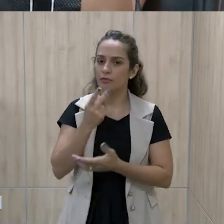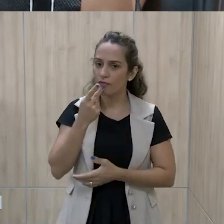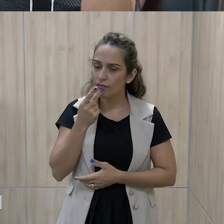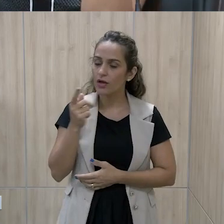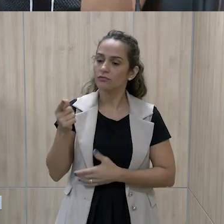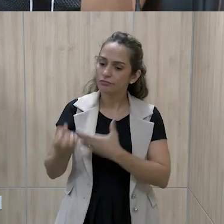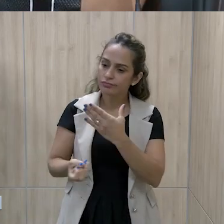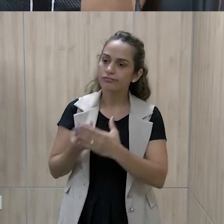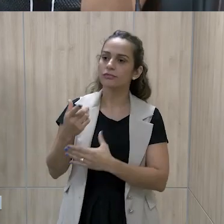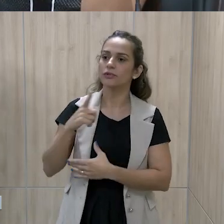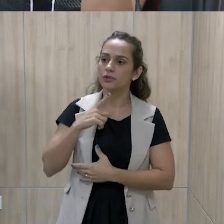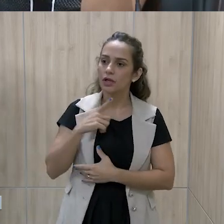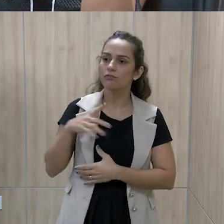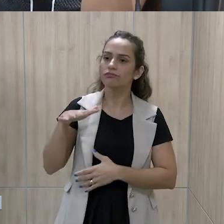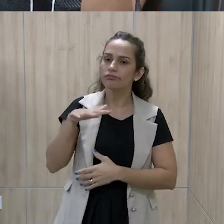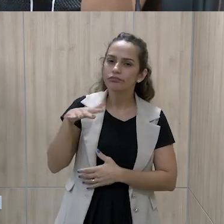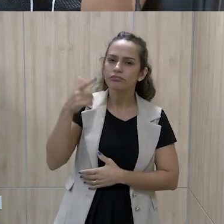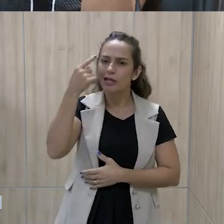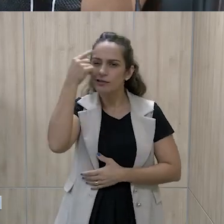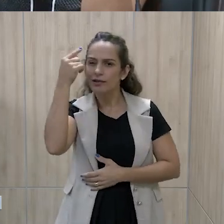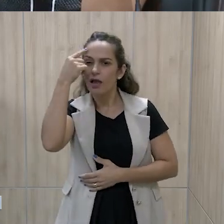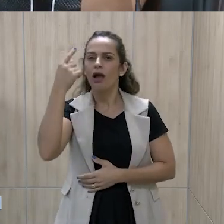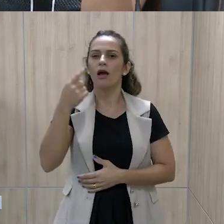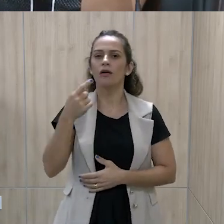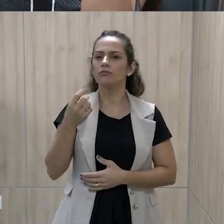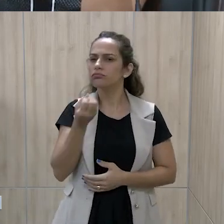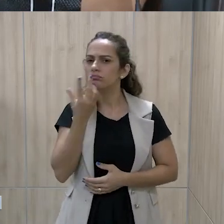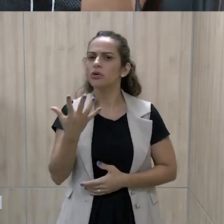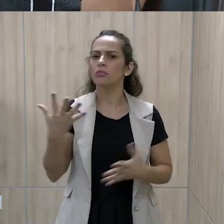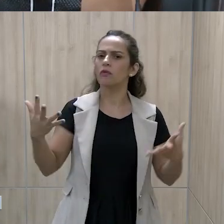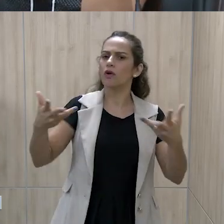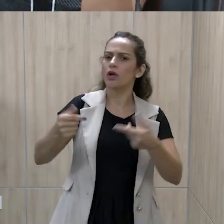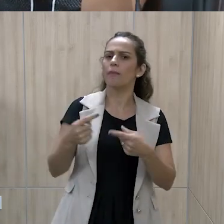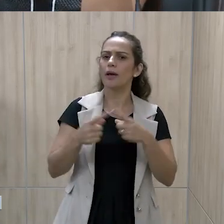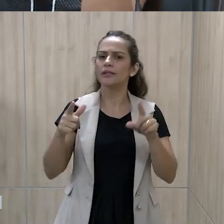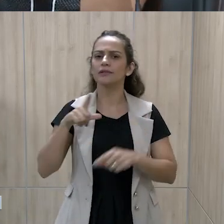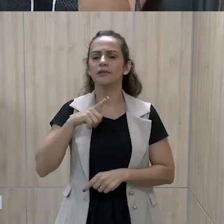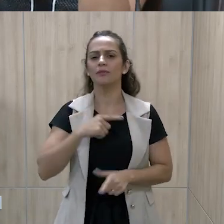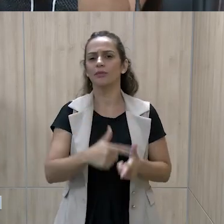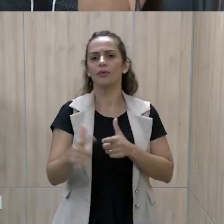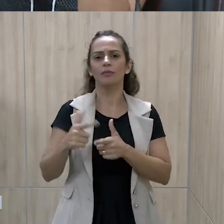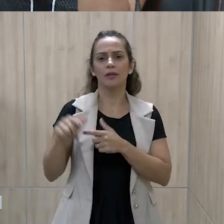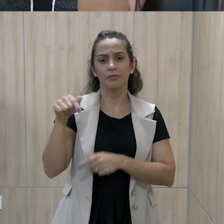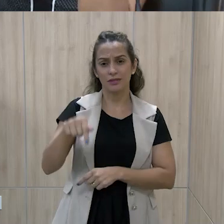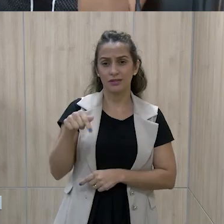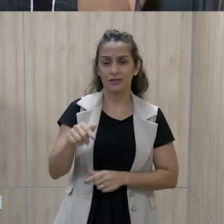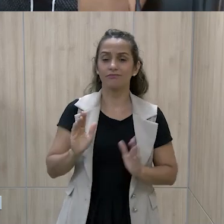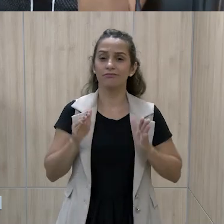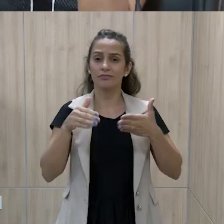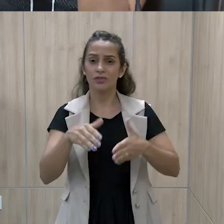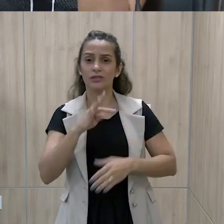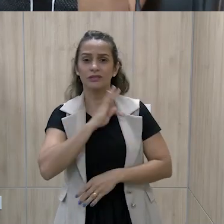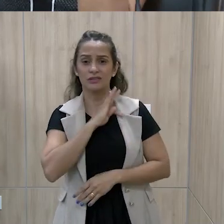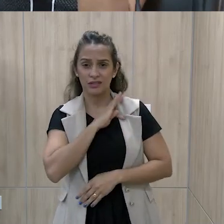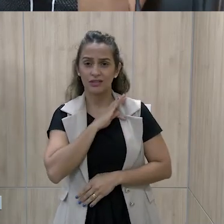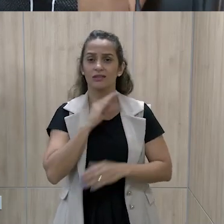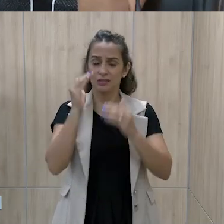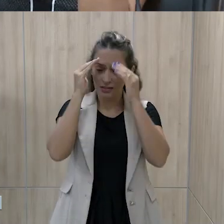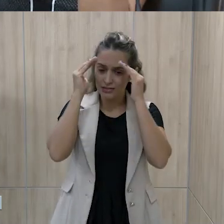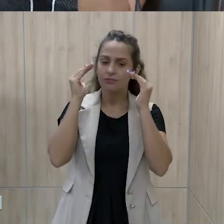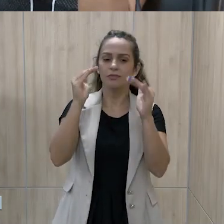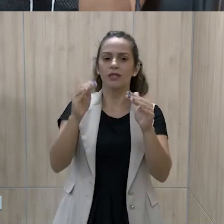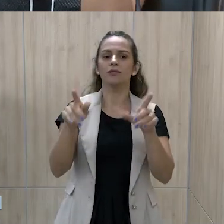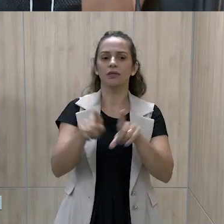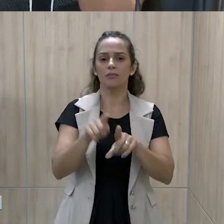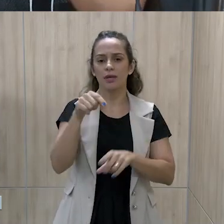como sempre digo sempre a iniciativa tem um fundo uma ideia Espetacular mas aqui se deve prezar